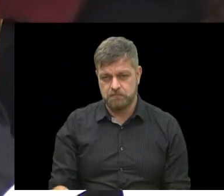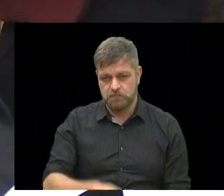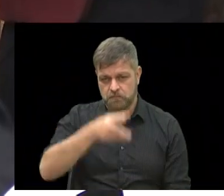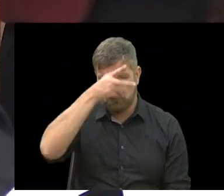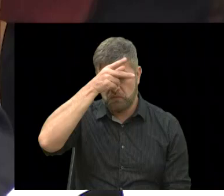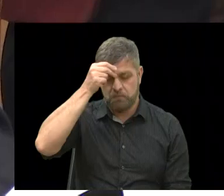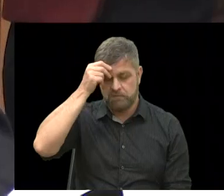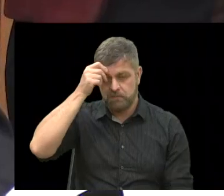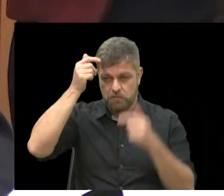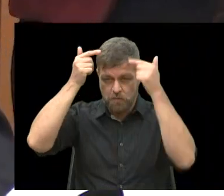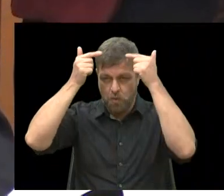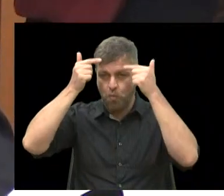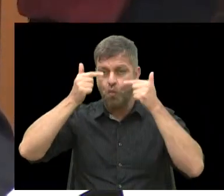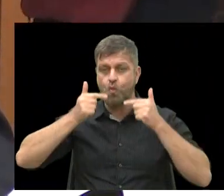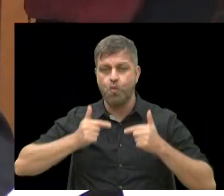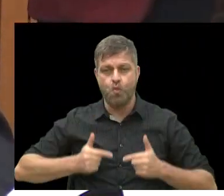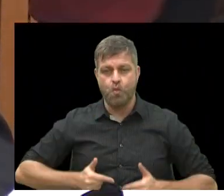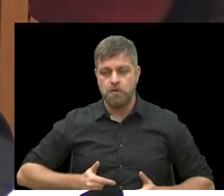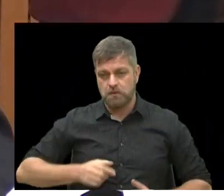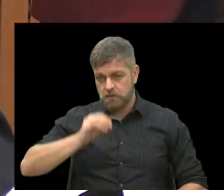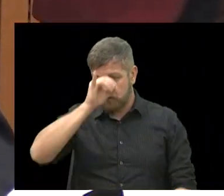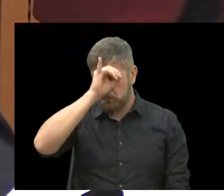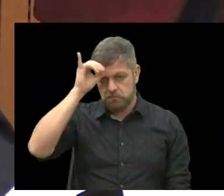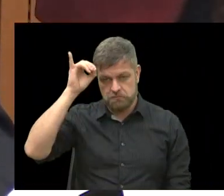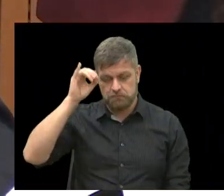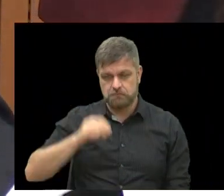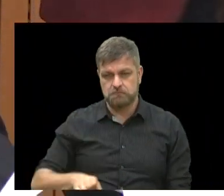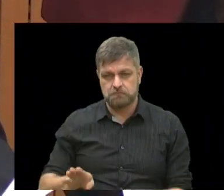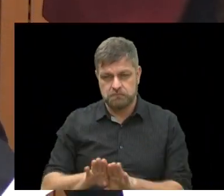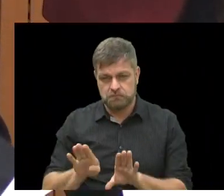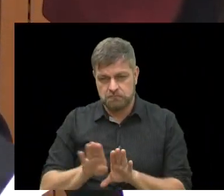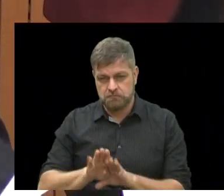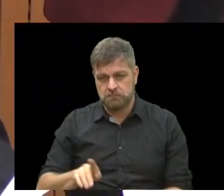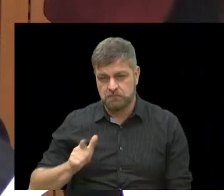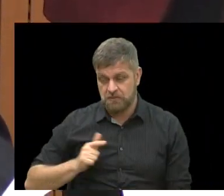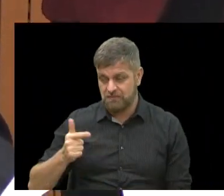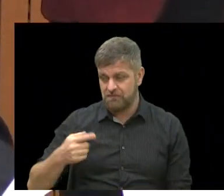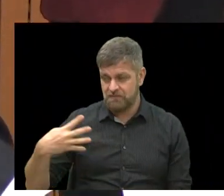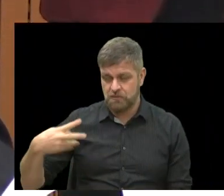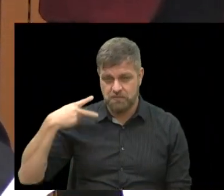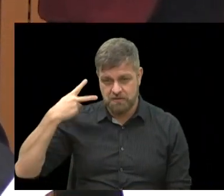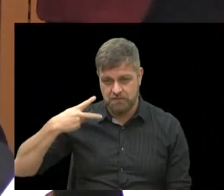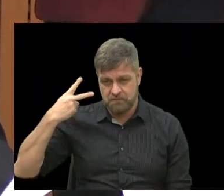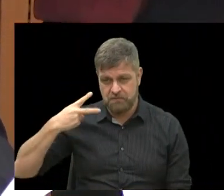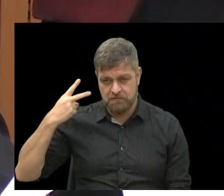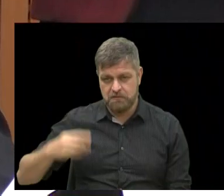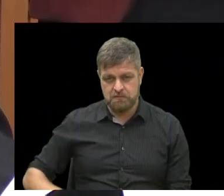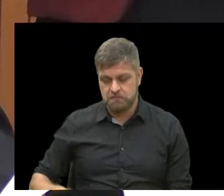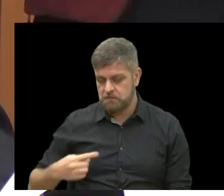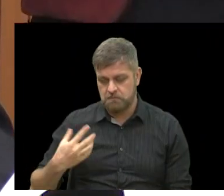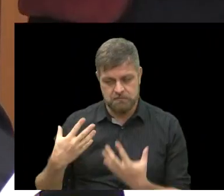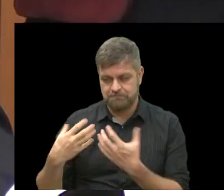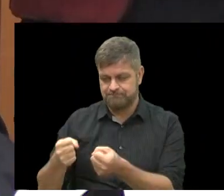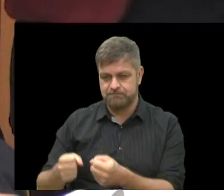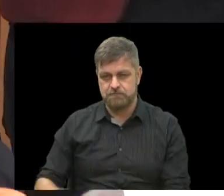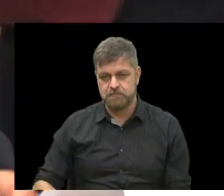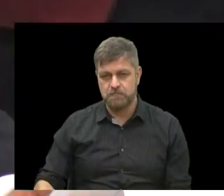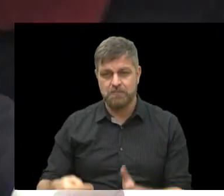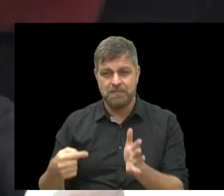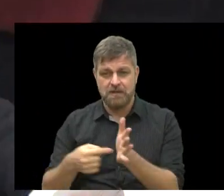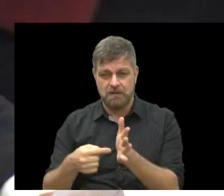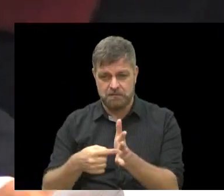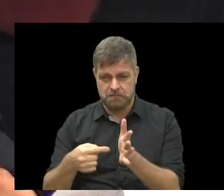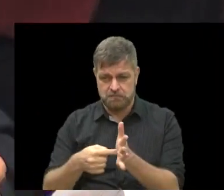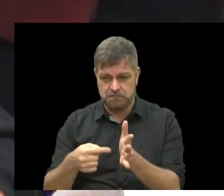com 8 votos favoráveis e 24 votos contrários, a denúncia